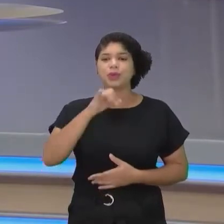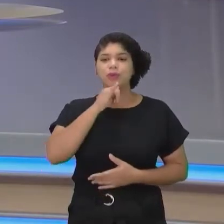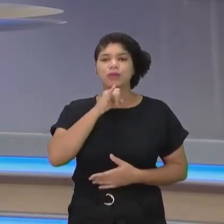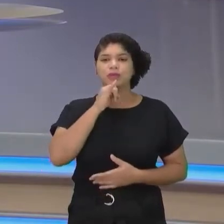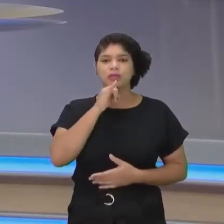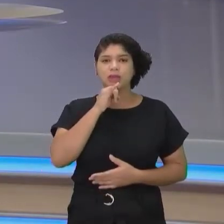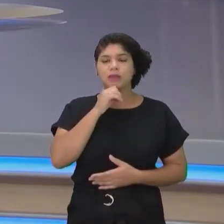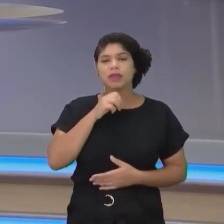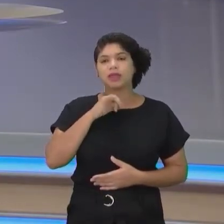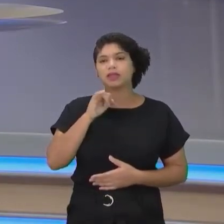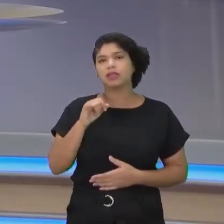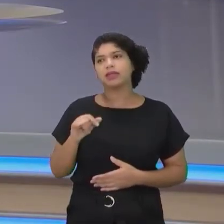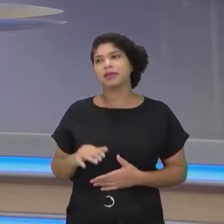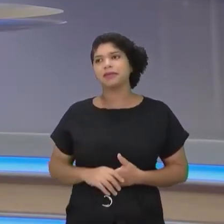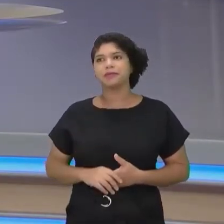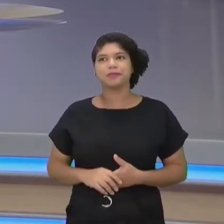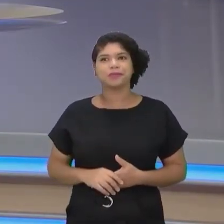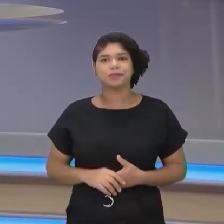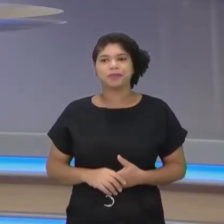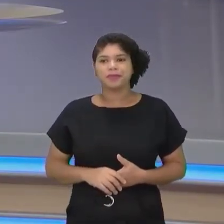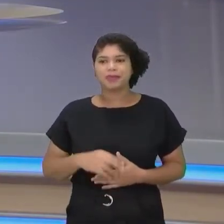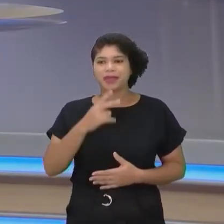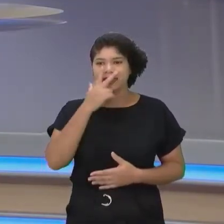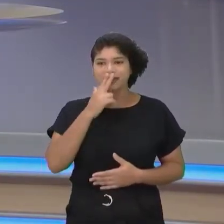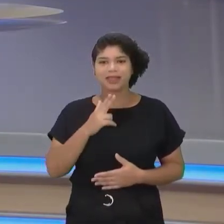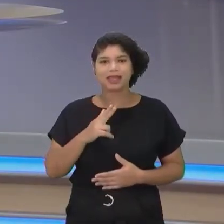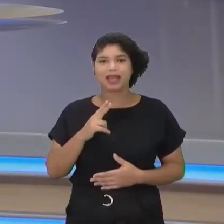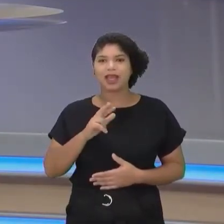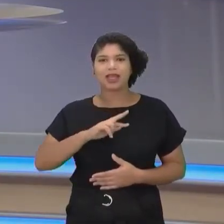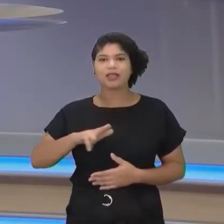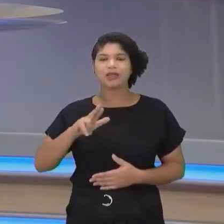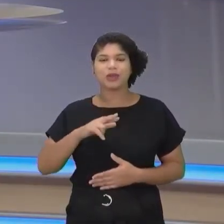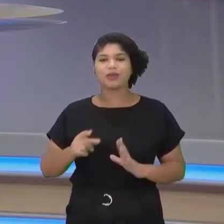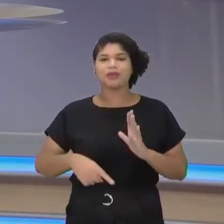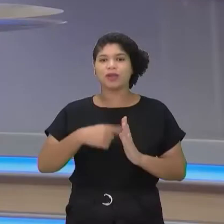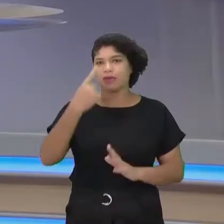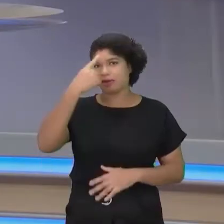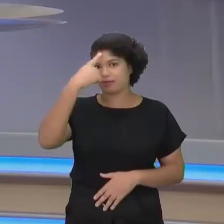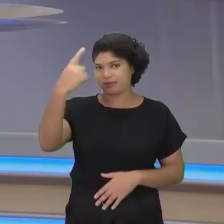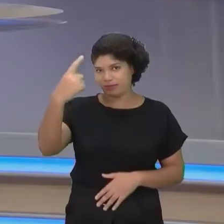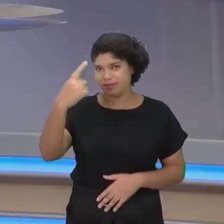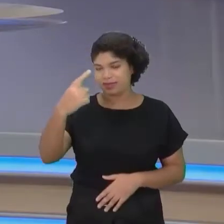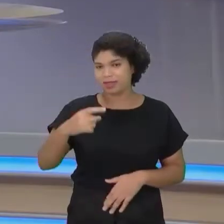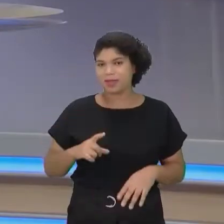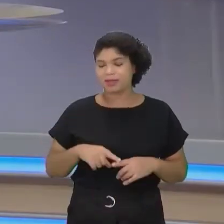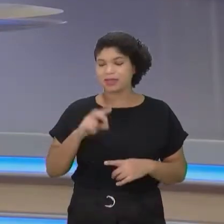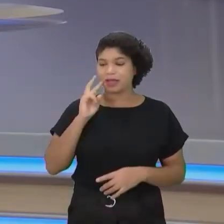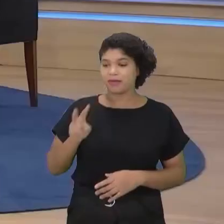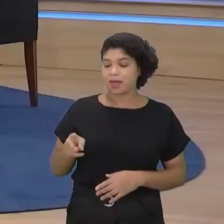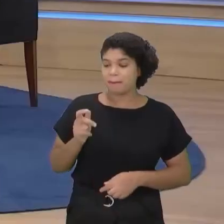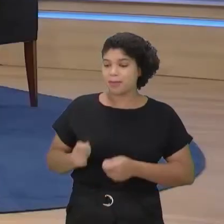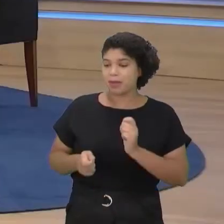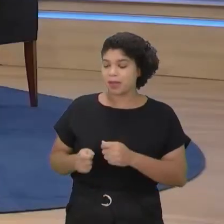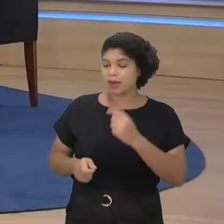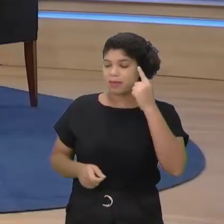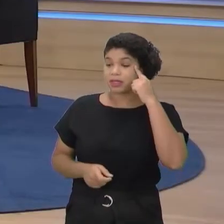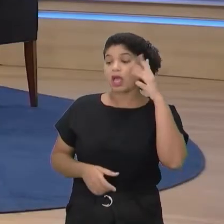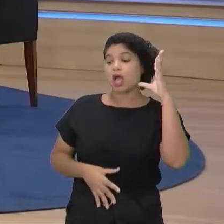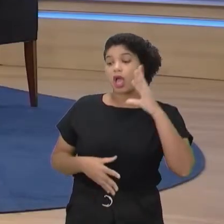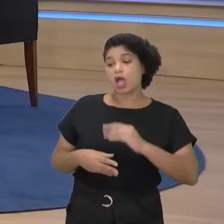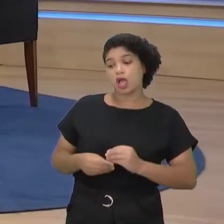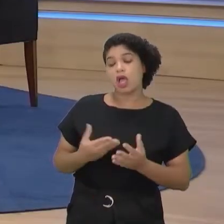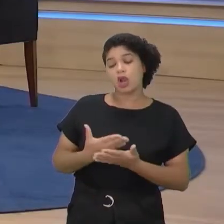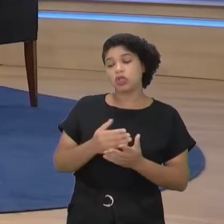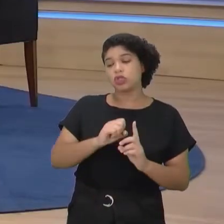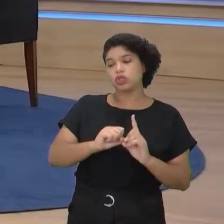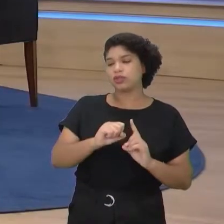Talvez fosse meio que não é o primeiro pensamento você olhar para uma bateria e pensar numa aula de sócio. Sim.